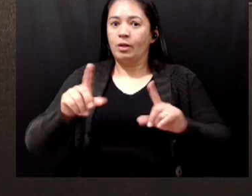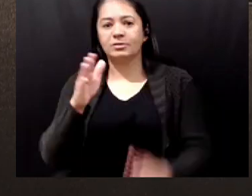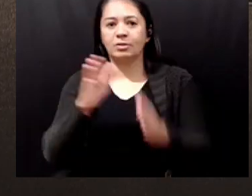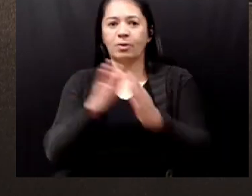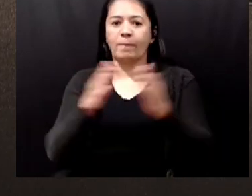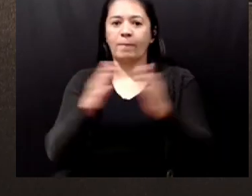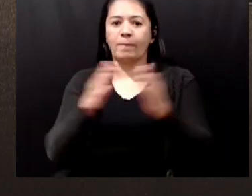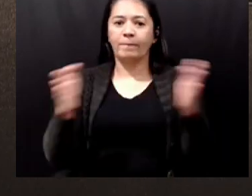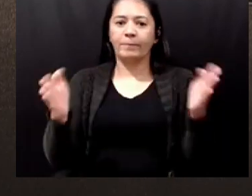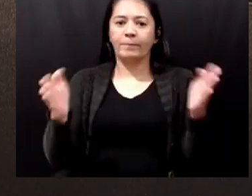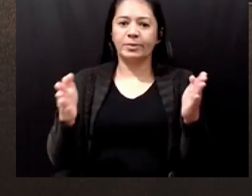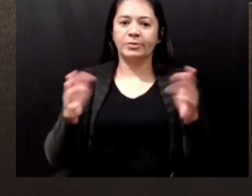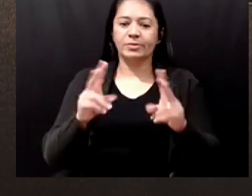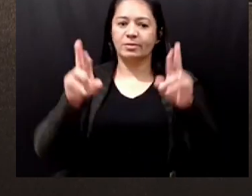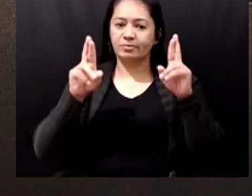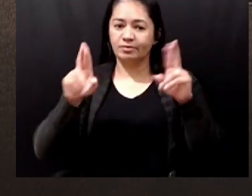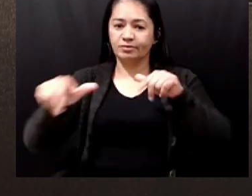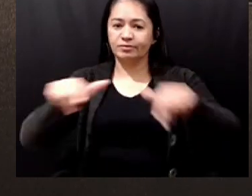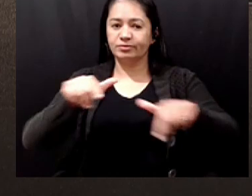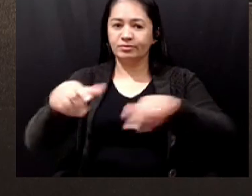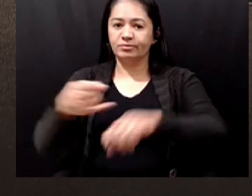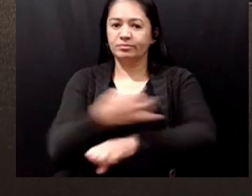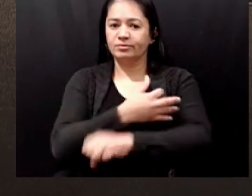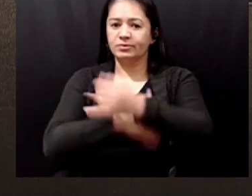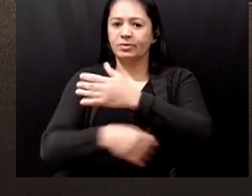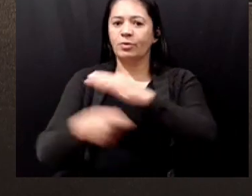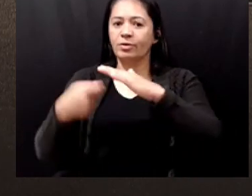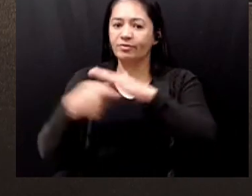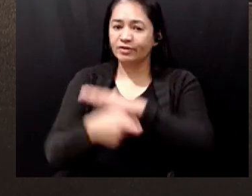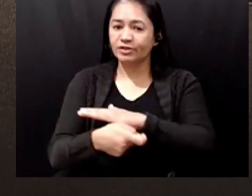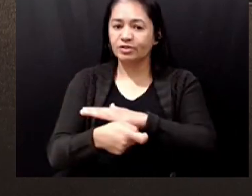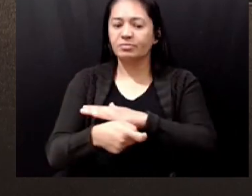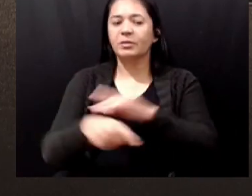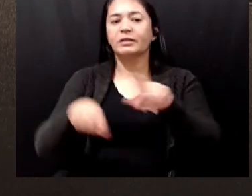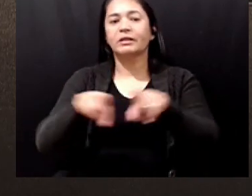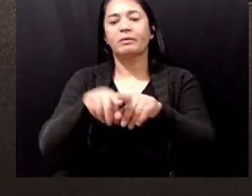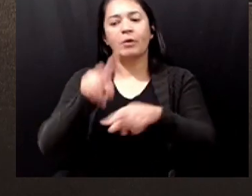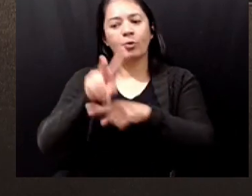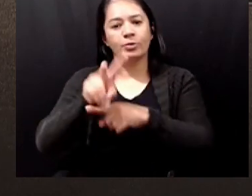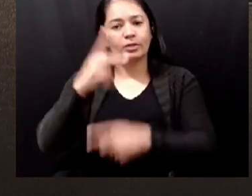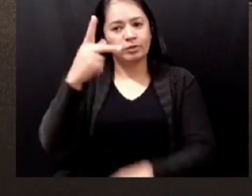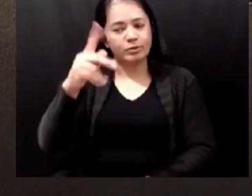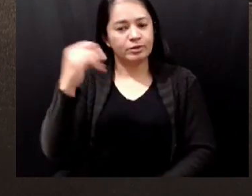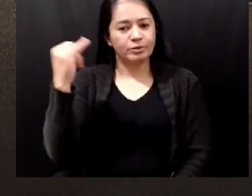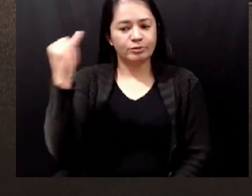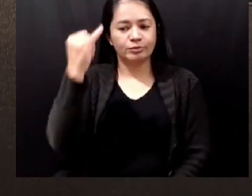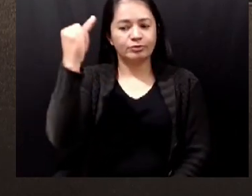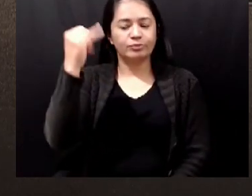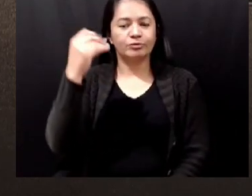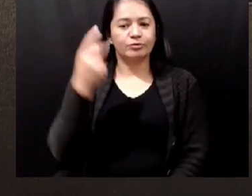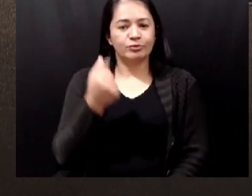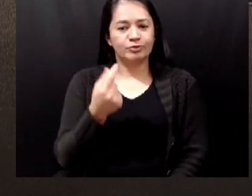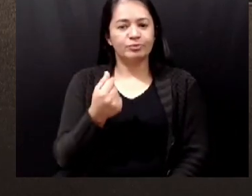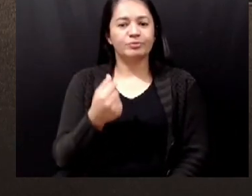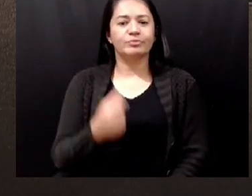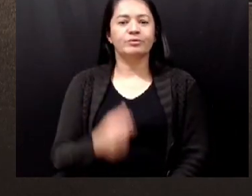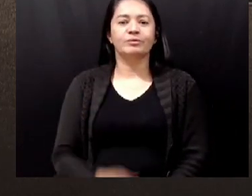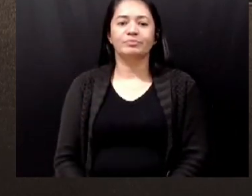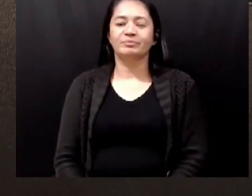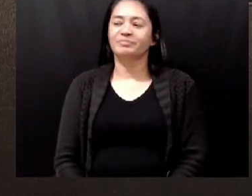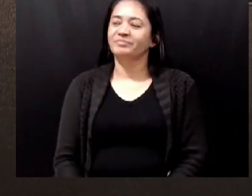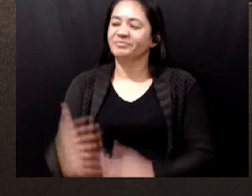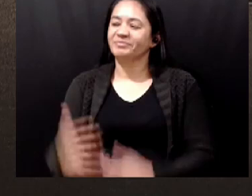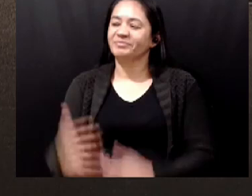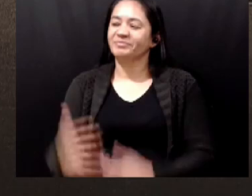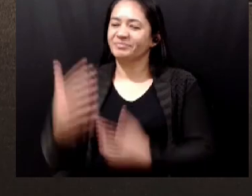investimentos e cuidar do seu dinheiro, que é o mais importante, aí, com muita calma e cautela. Lucas, muito obrigado então por todas essas dicas, né, por todas as informações, viu?